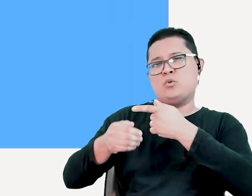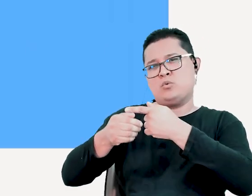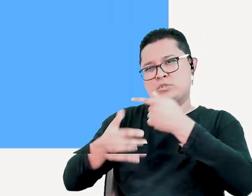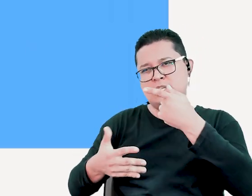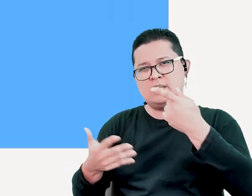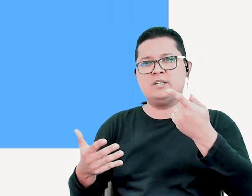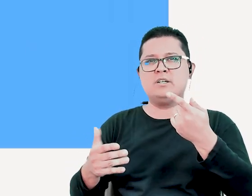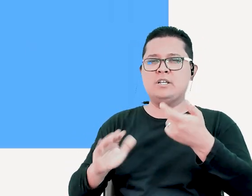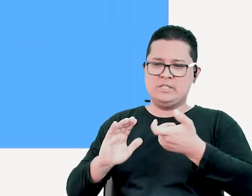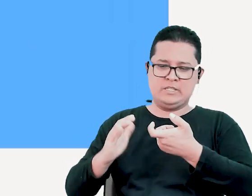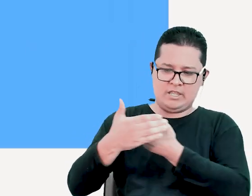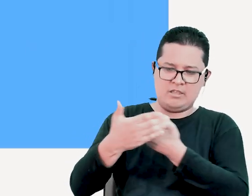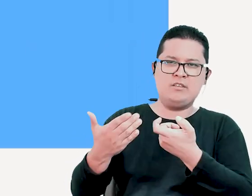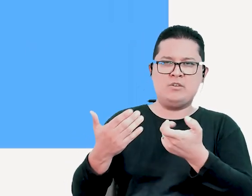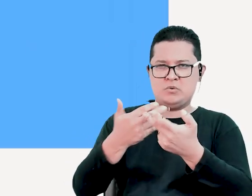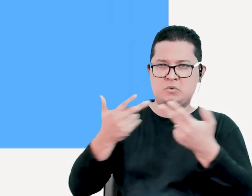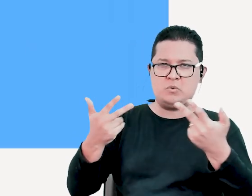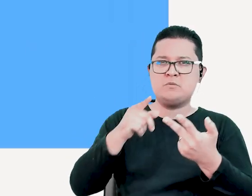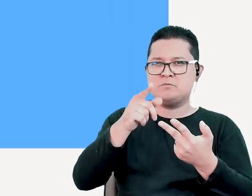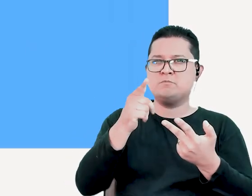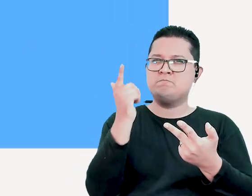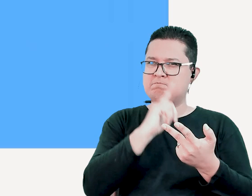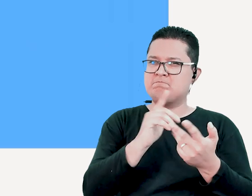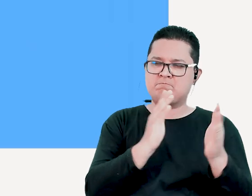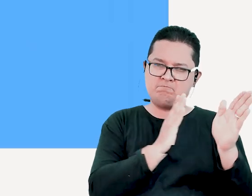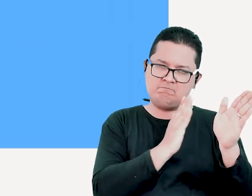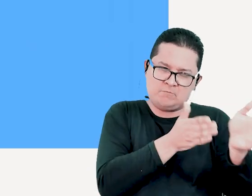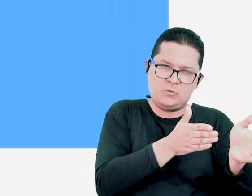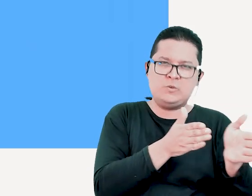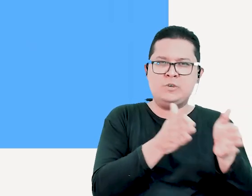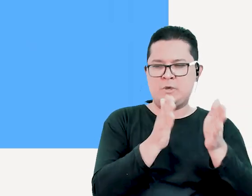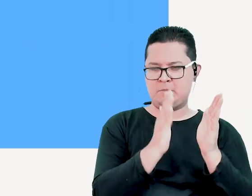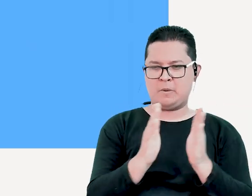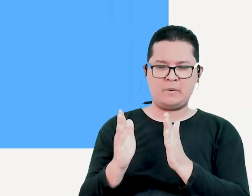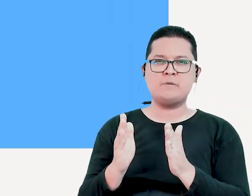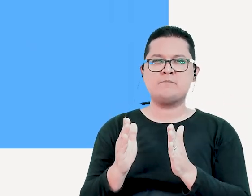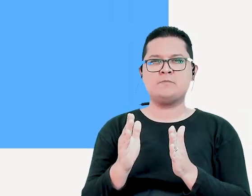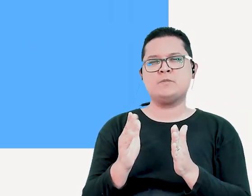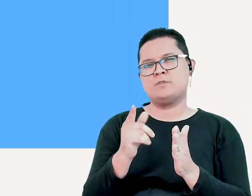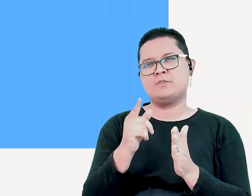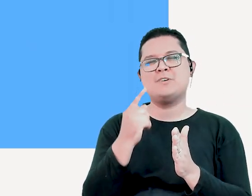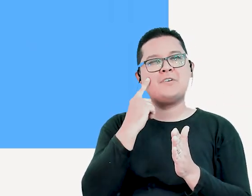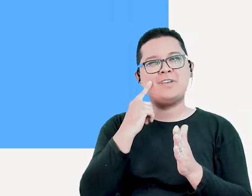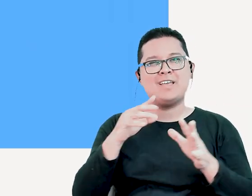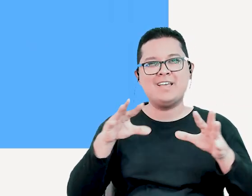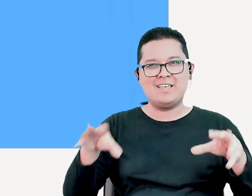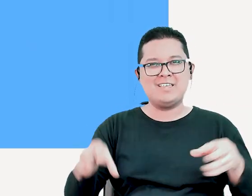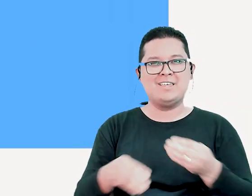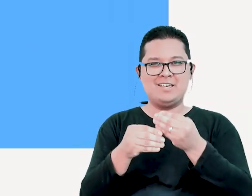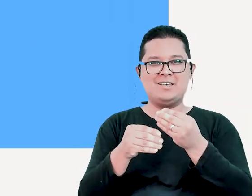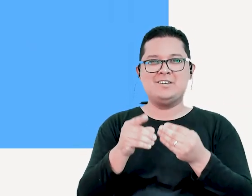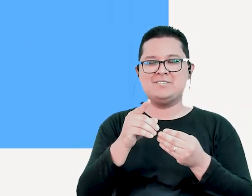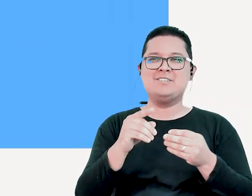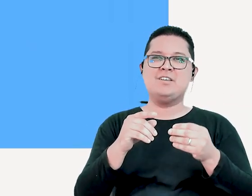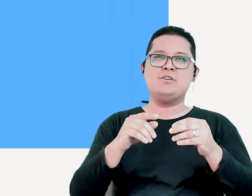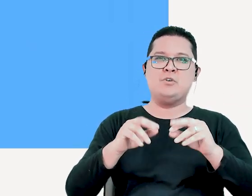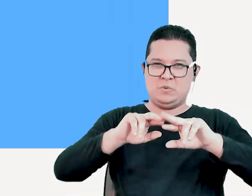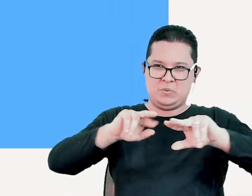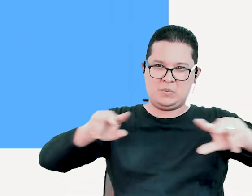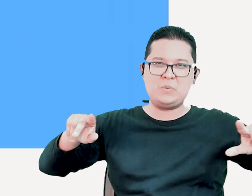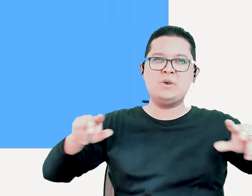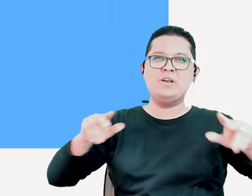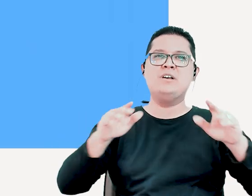conseguir sistematizar o conteúdo, né? Então, aqui eu trouxe um extra, que depois de você ter todas essas bibliotecas